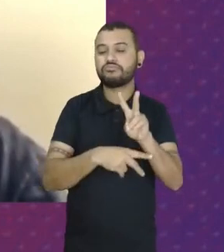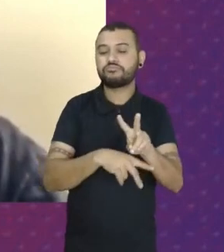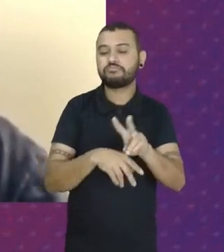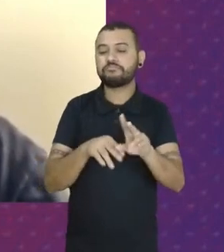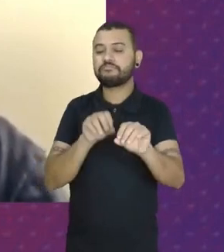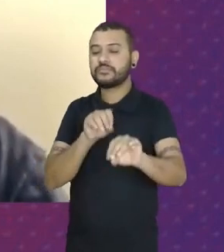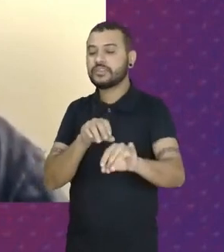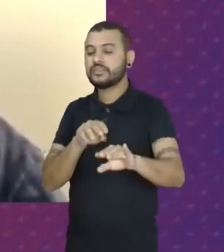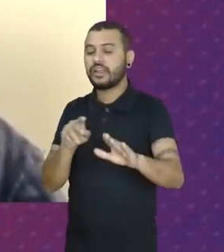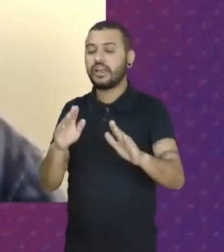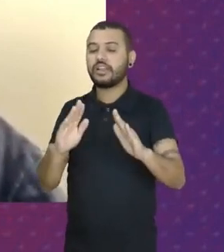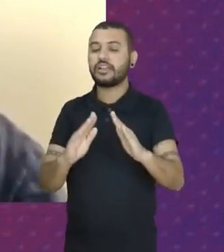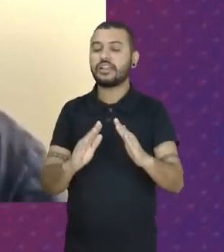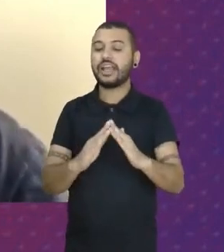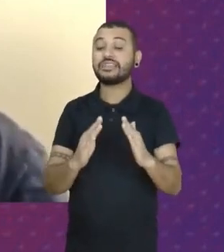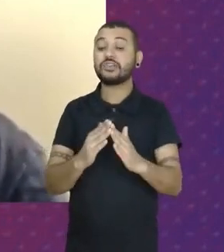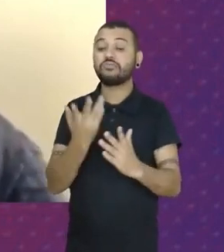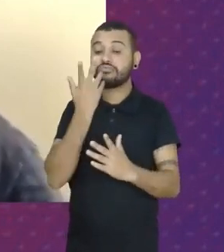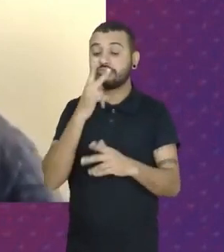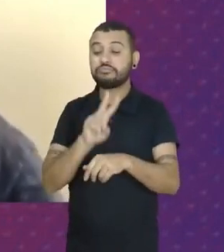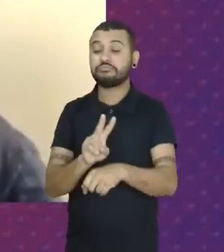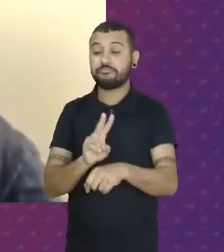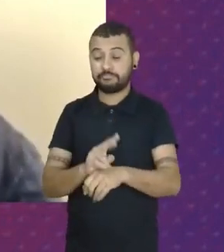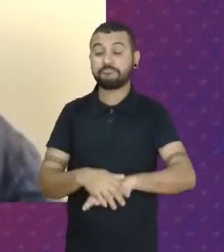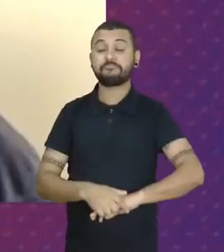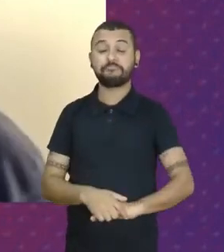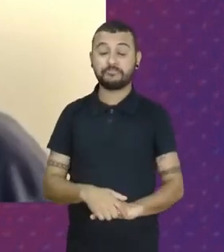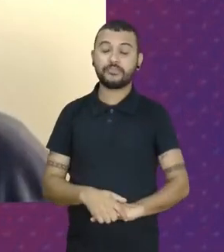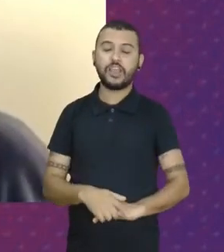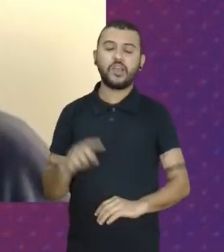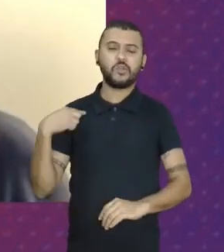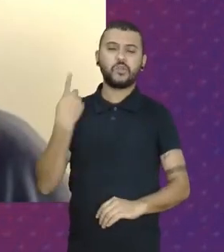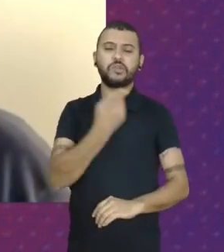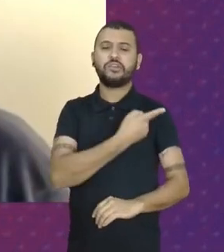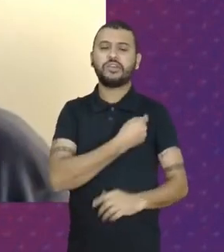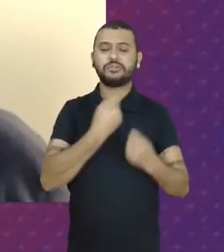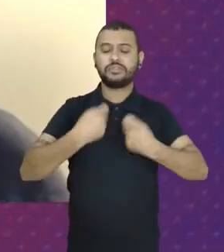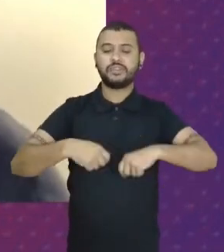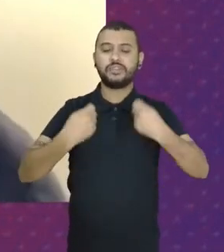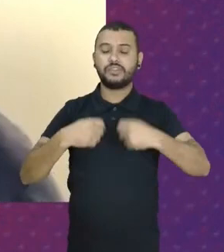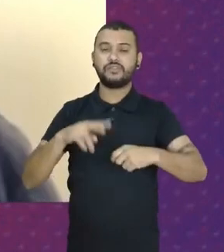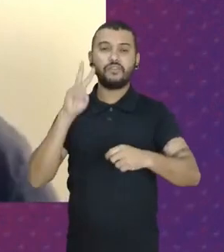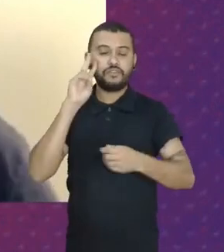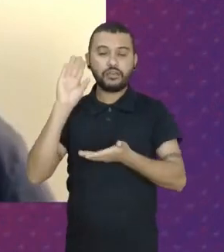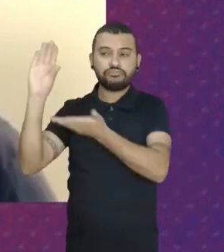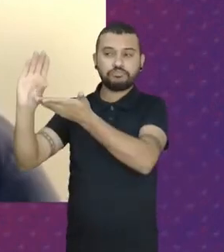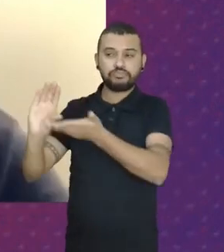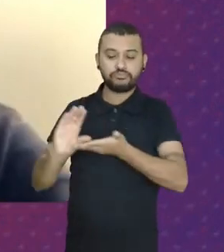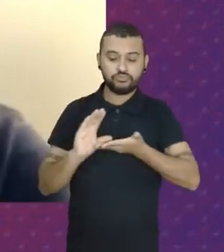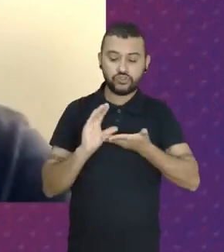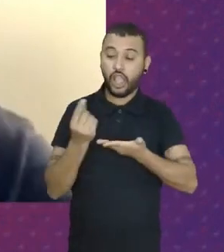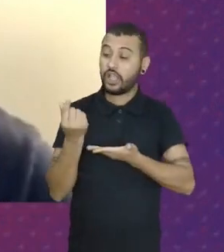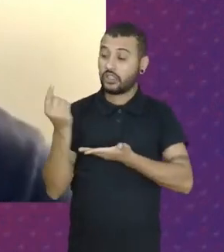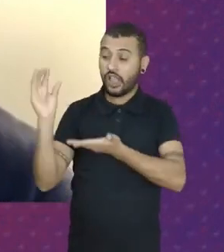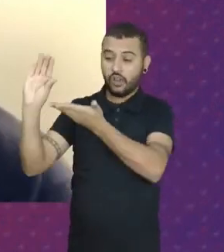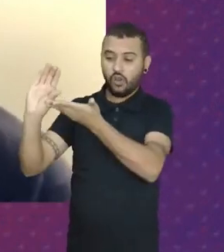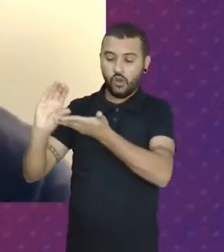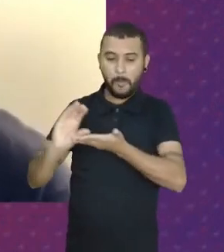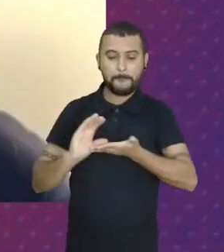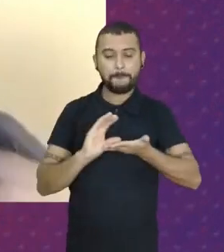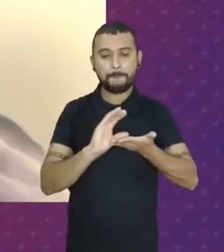educação na creche. É importante a gente olhar também para essa dimensão do financiamento, né?